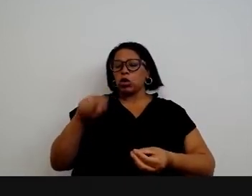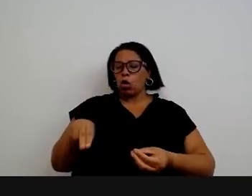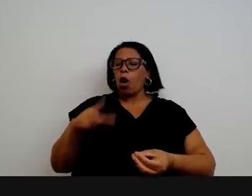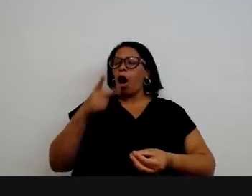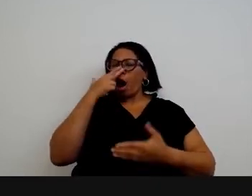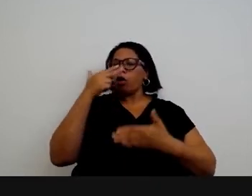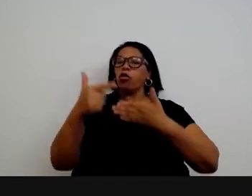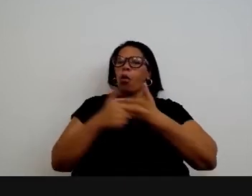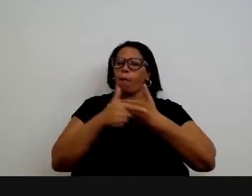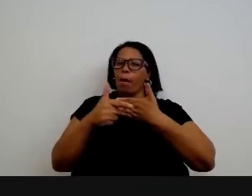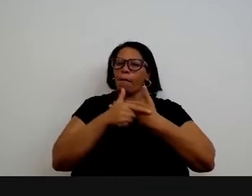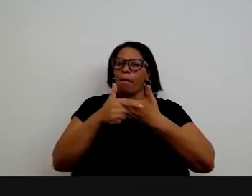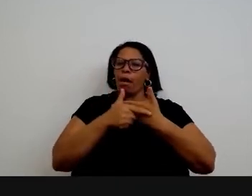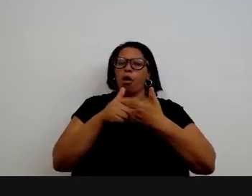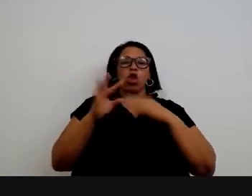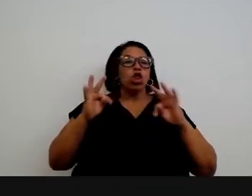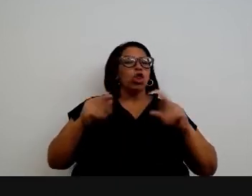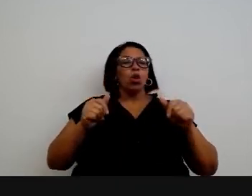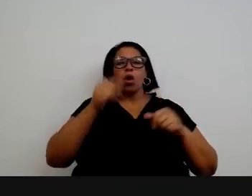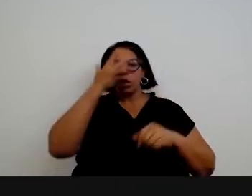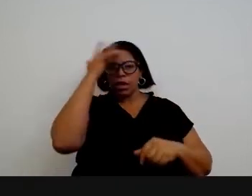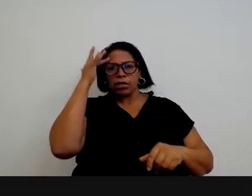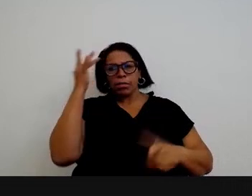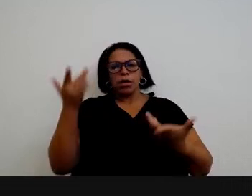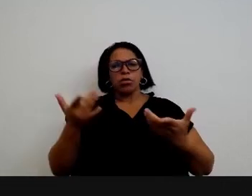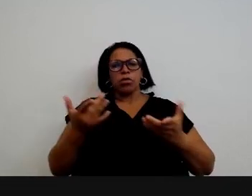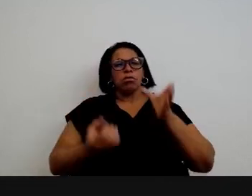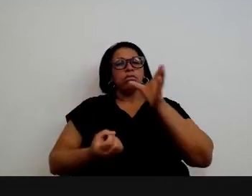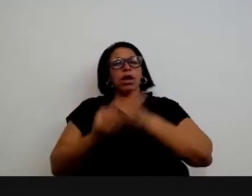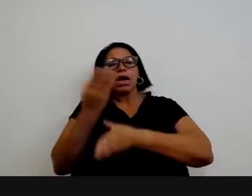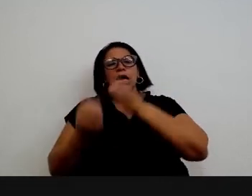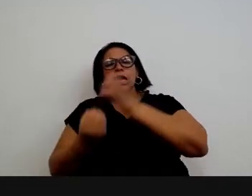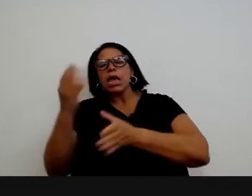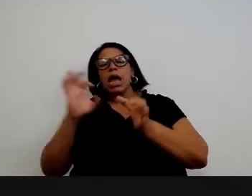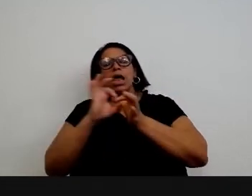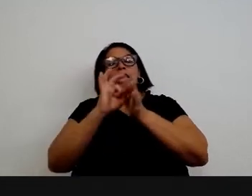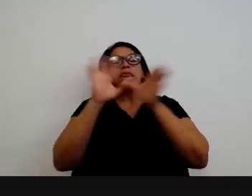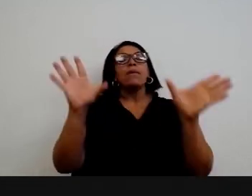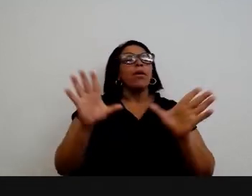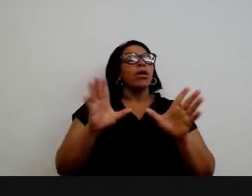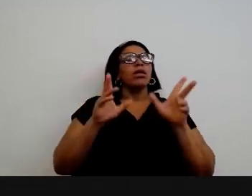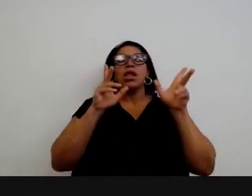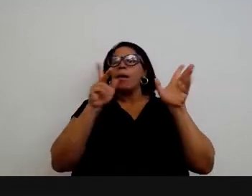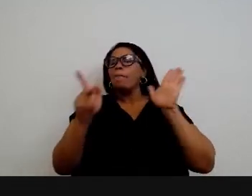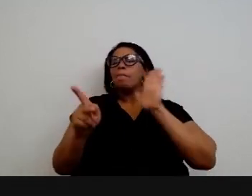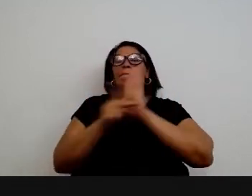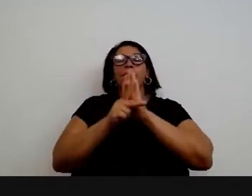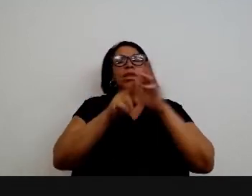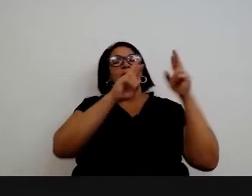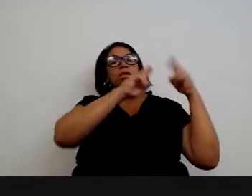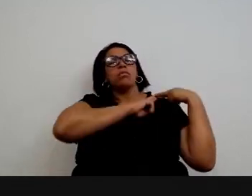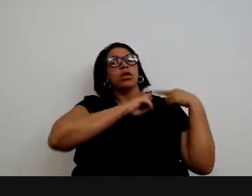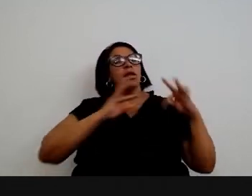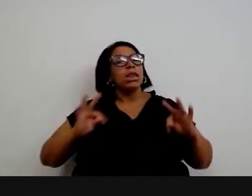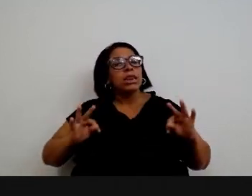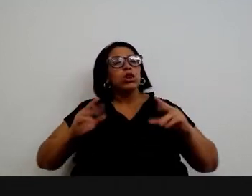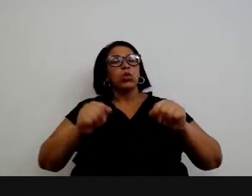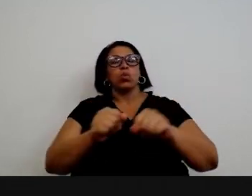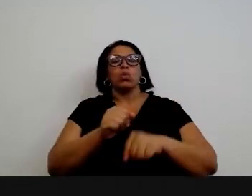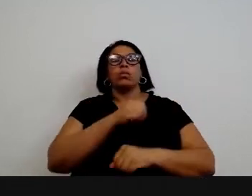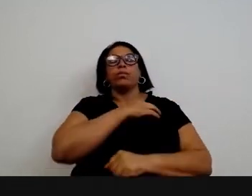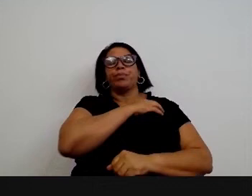é papel, né, de todo mundo construir essa educação para a democracia. E